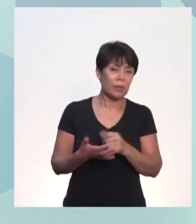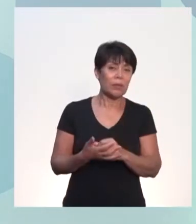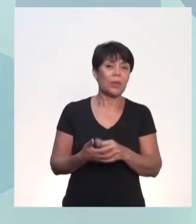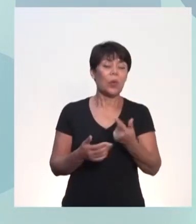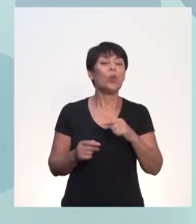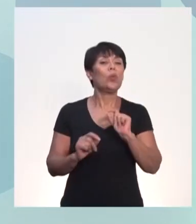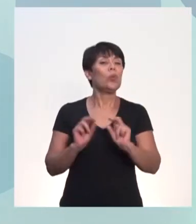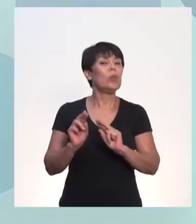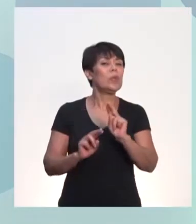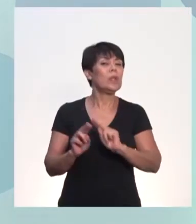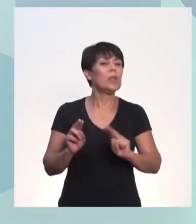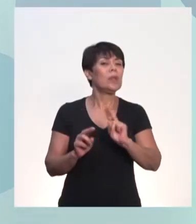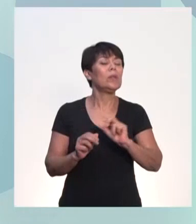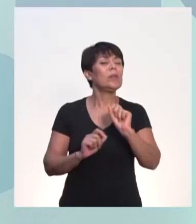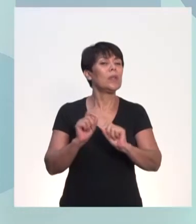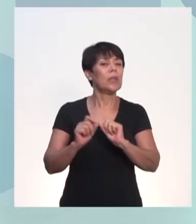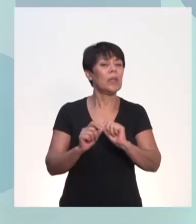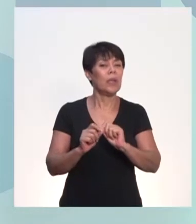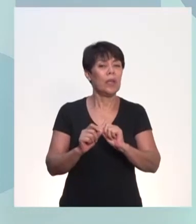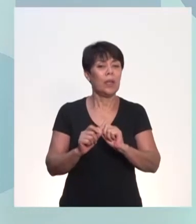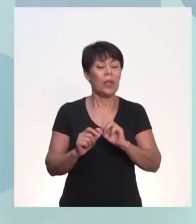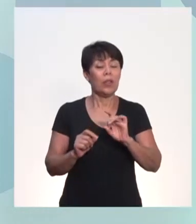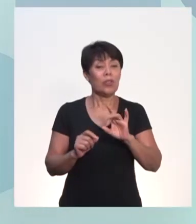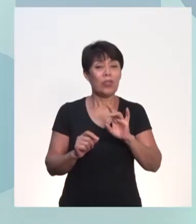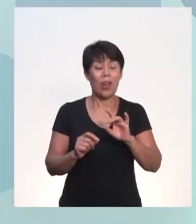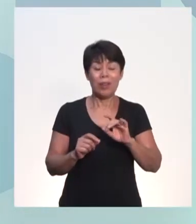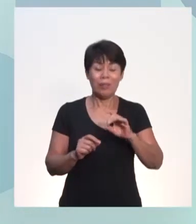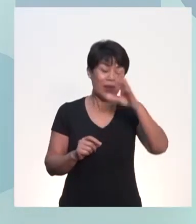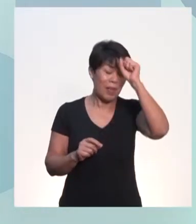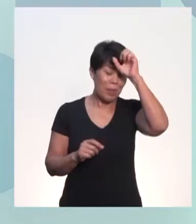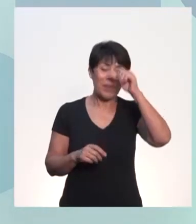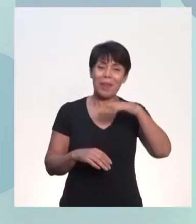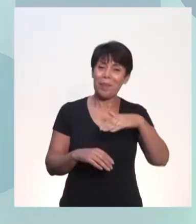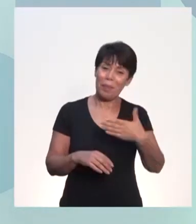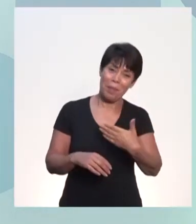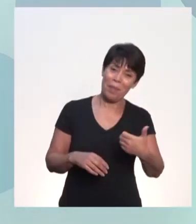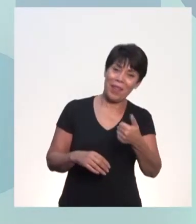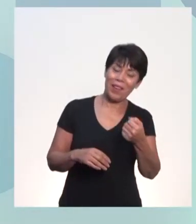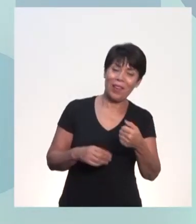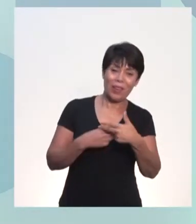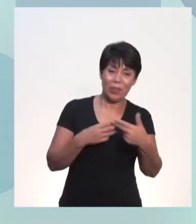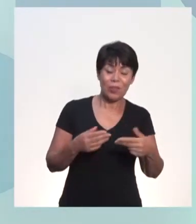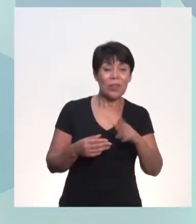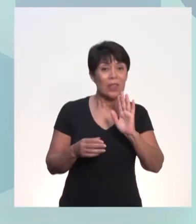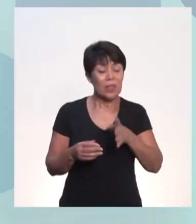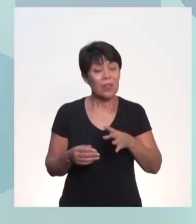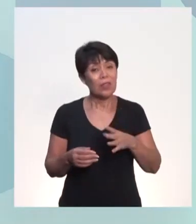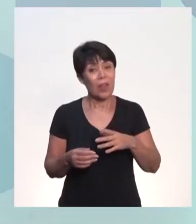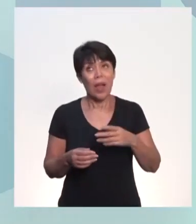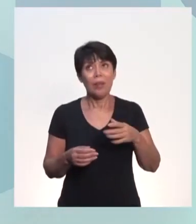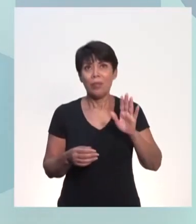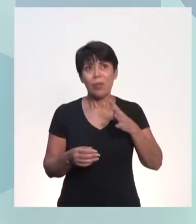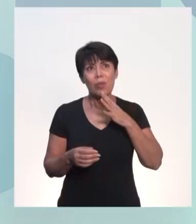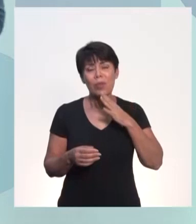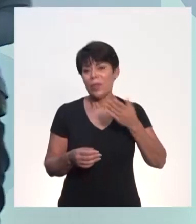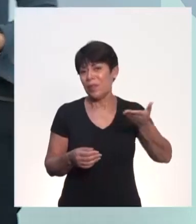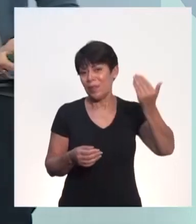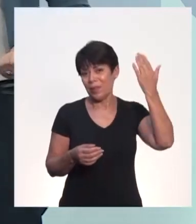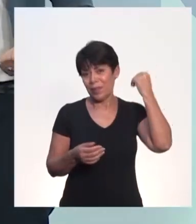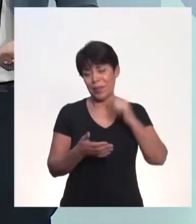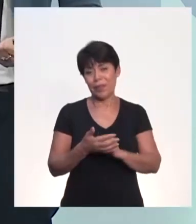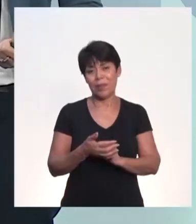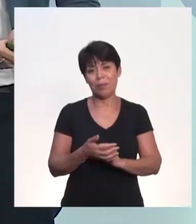as técnicas, esse aprendizado só vai ficar mais tempo e vai conectar melhor com coisas que a gente já tem na cabeça. Esse é